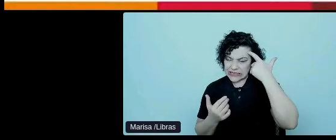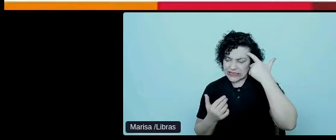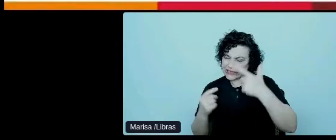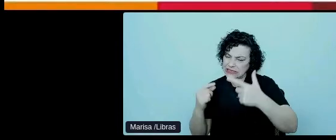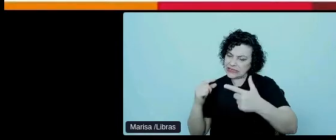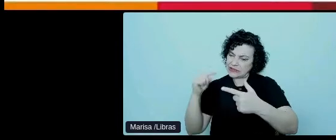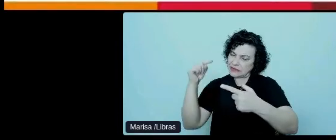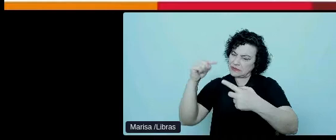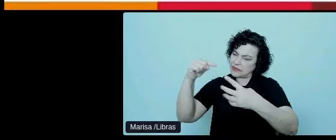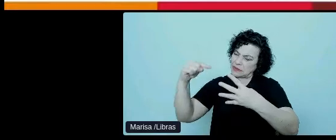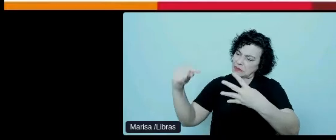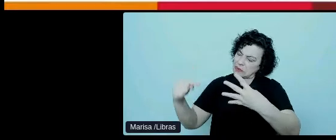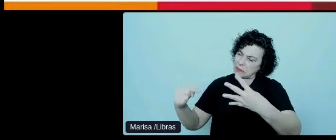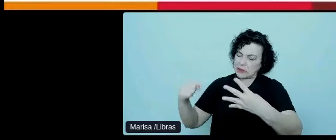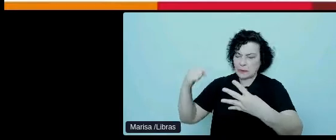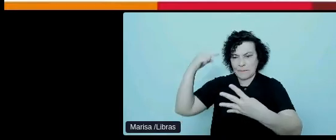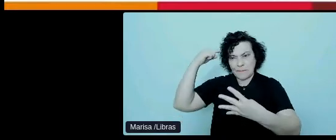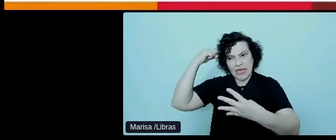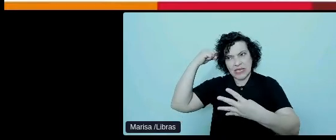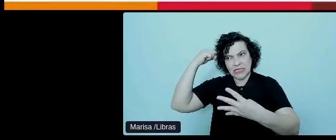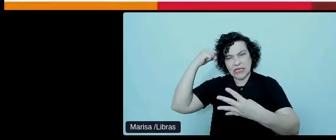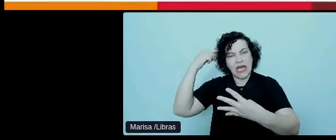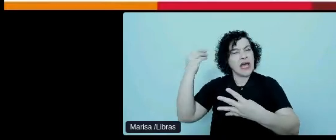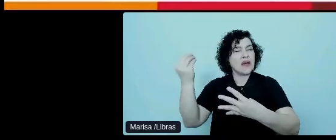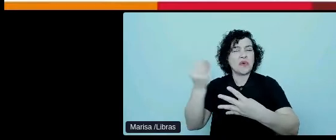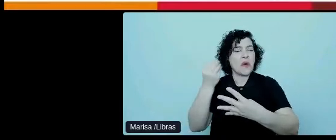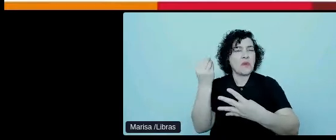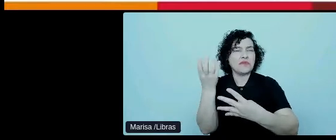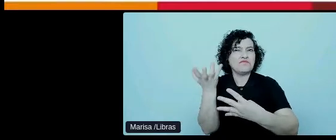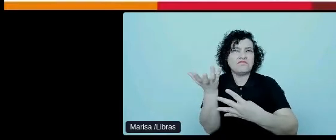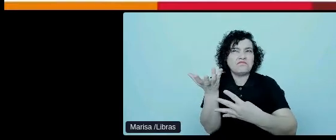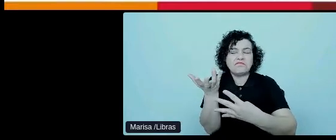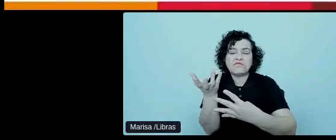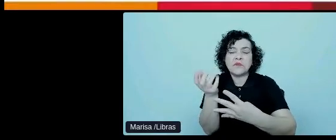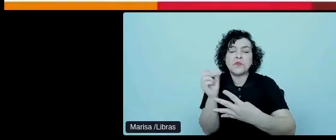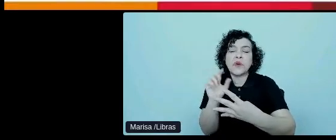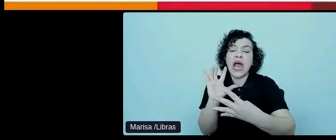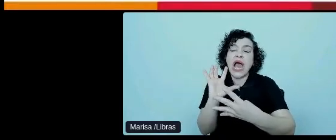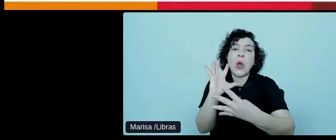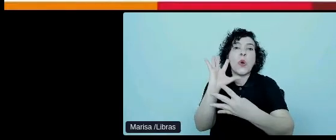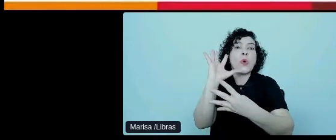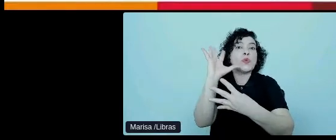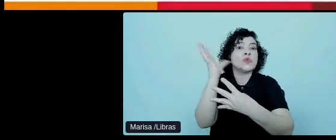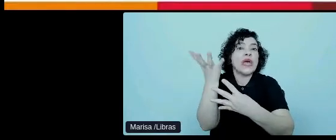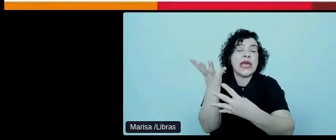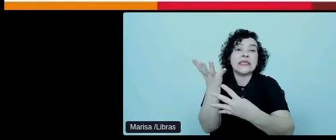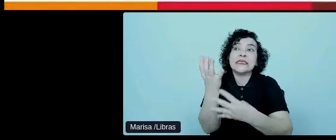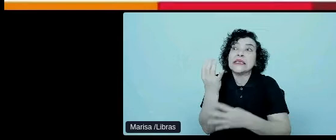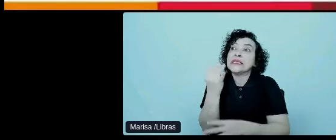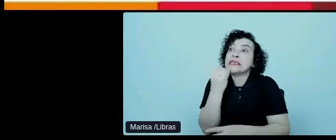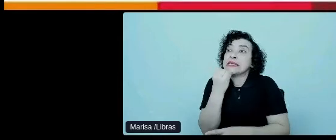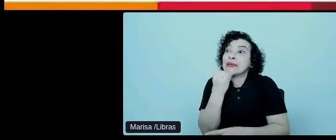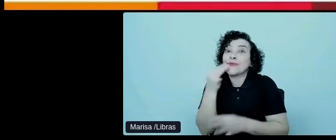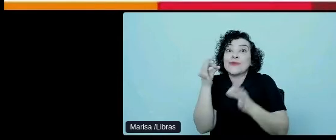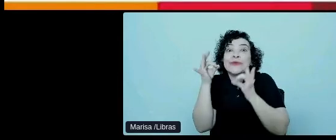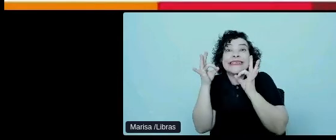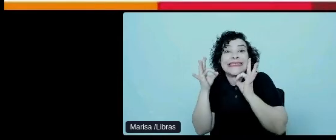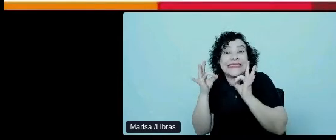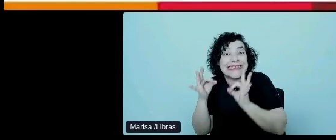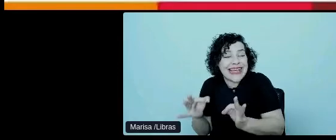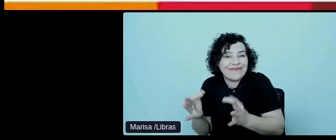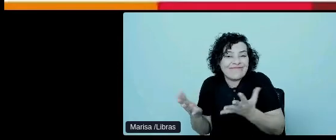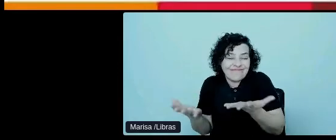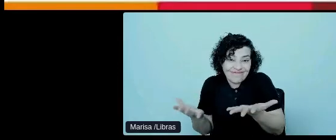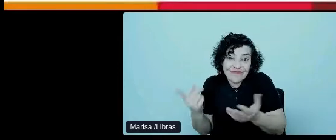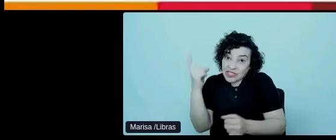é que eu numa linguagem natural do que acontece, de bons exemplos. Então, a principal